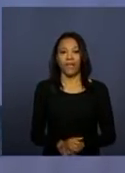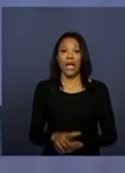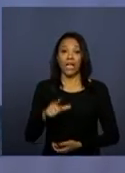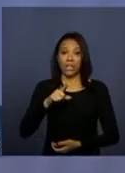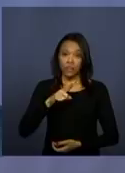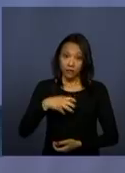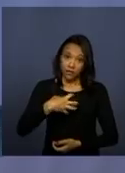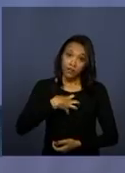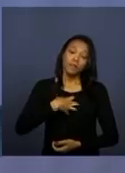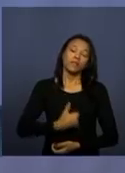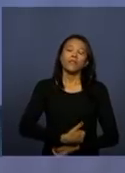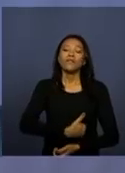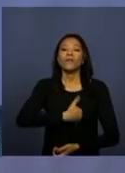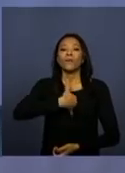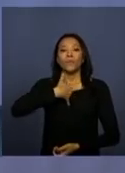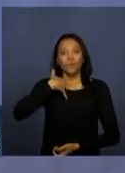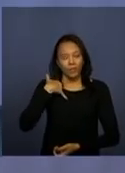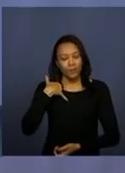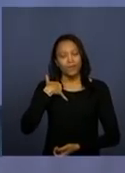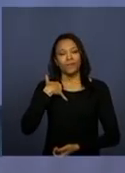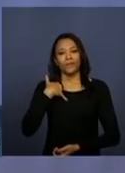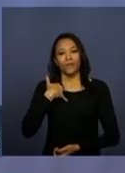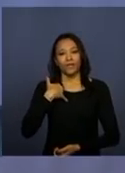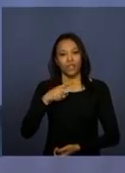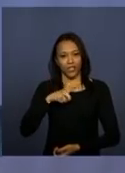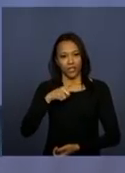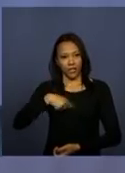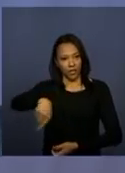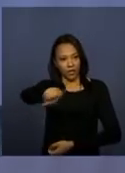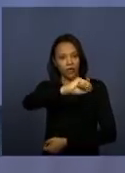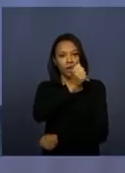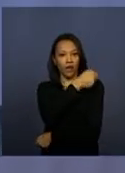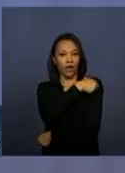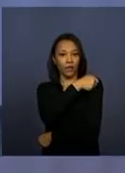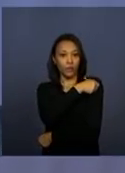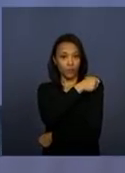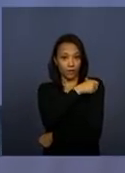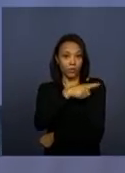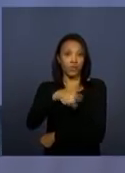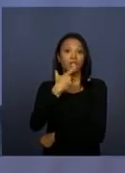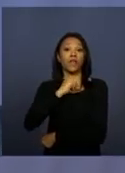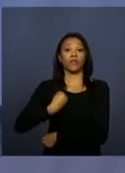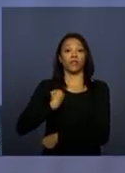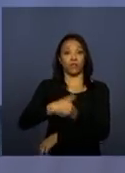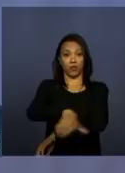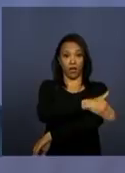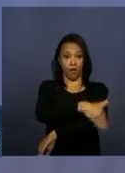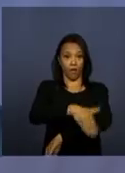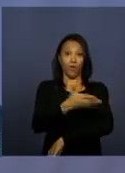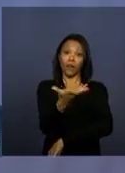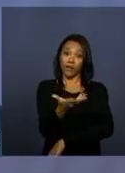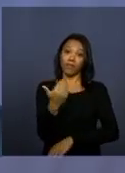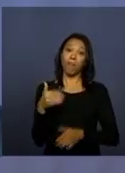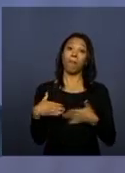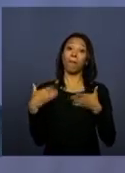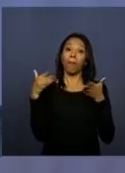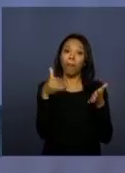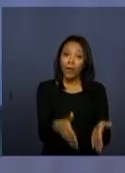muito orgulho de ter alunos aqui da população de rua no